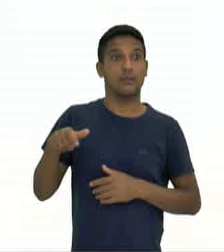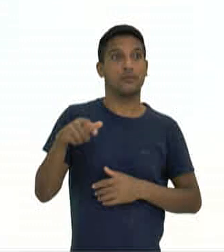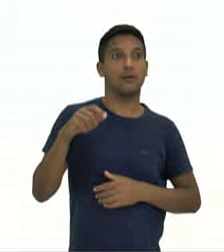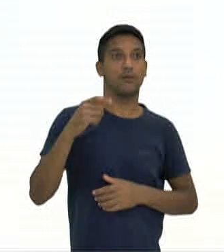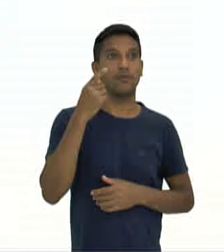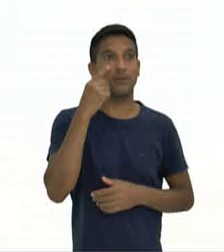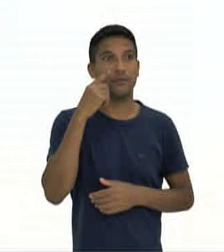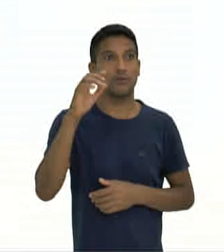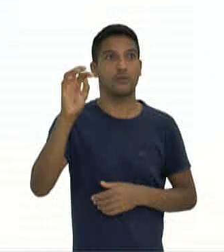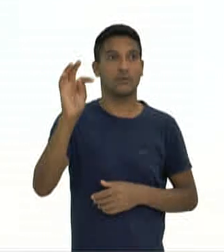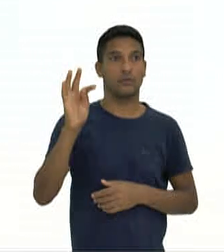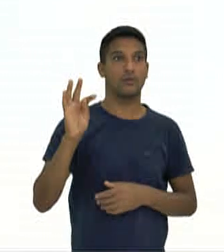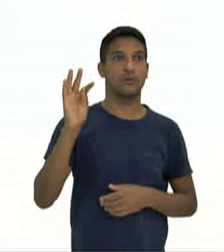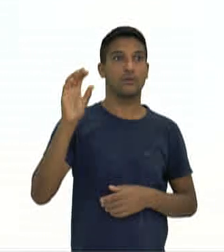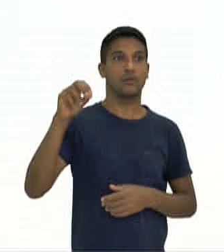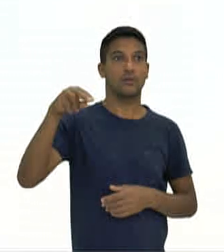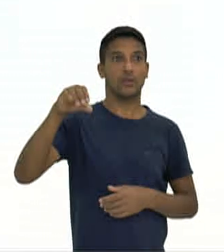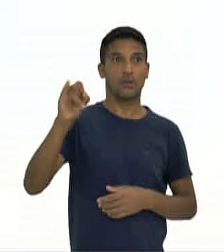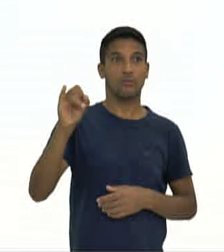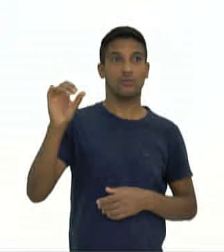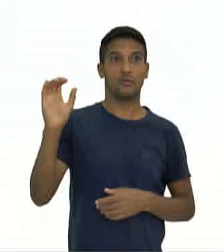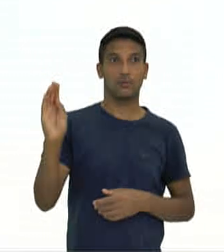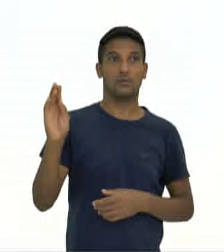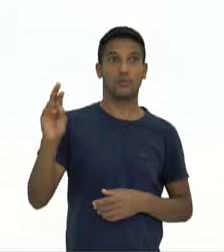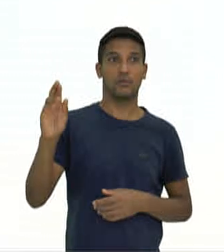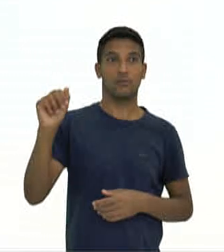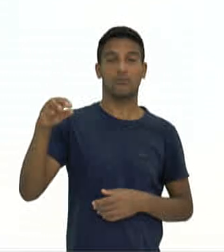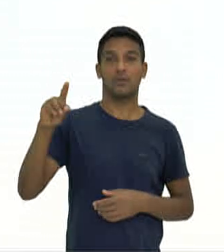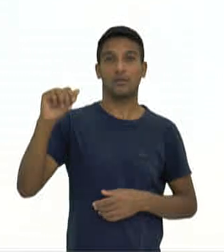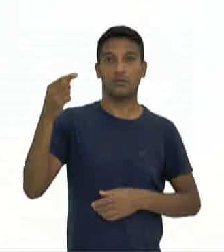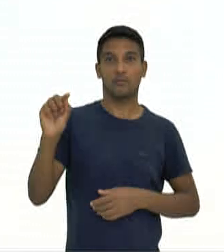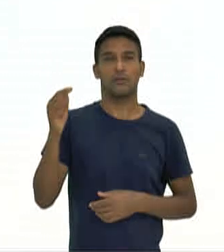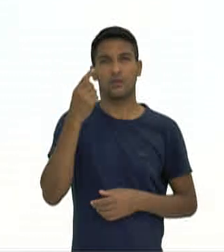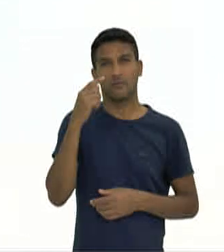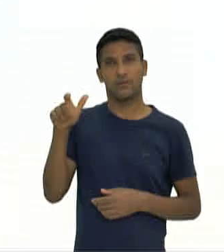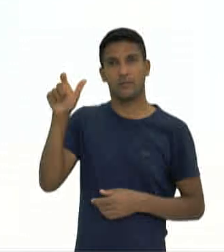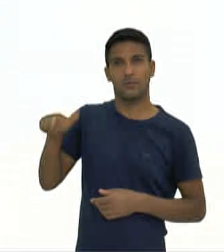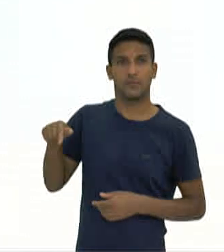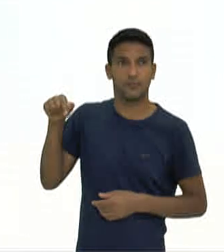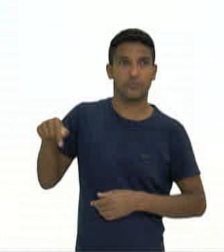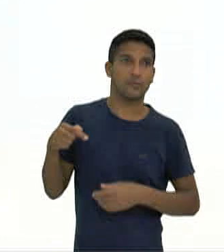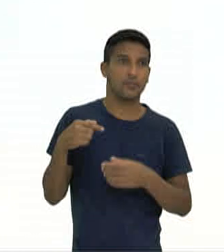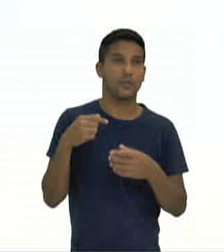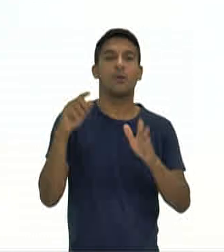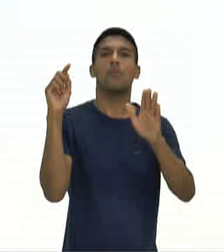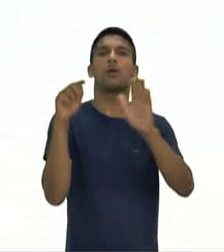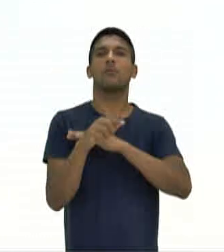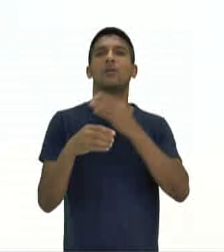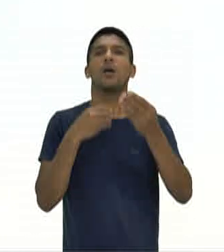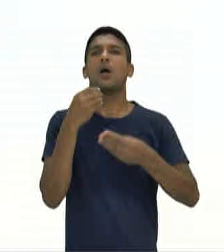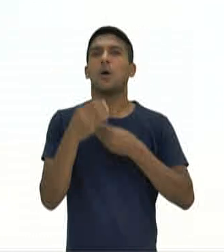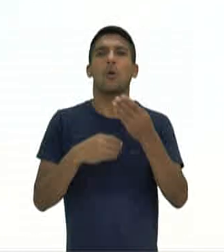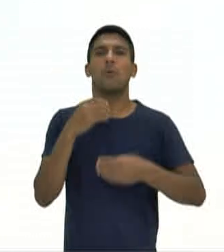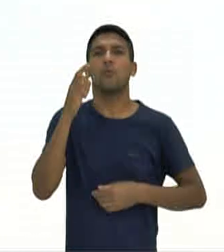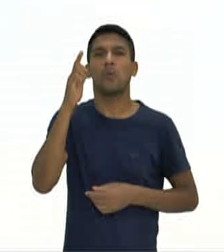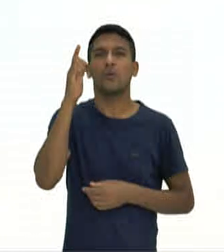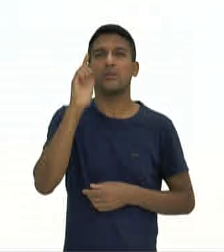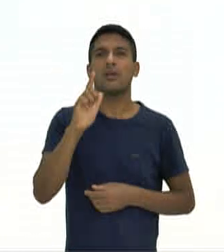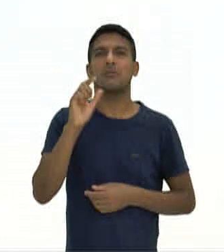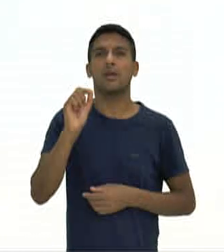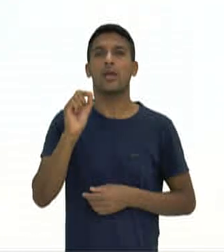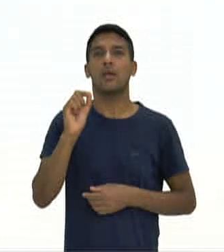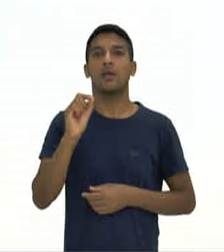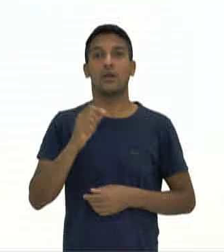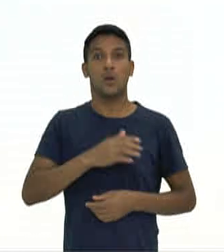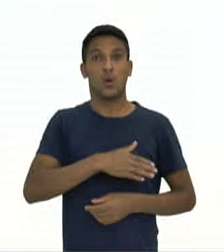maiores prêmios foi a pergunta de um leitor: como é que eu conseguia fazer a pulsação do coração do garoto